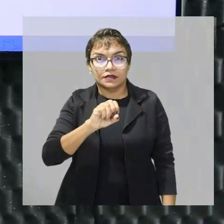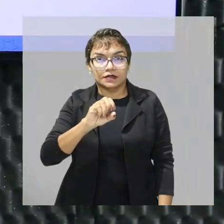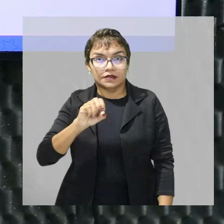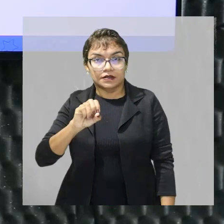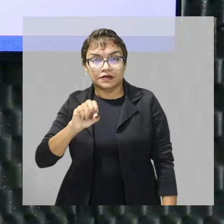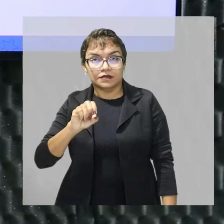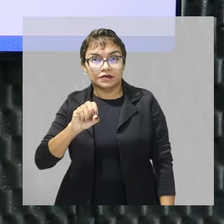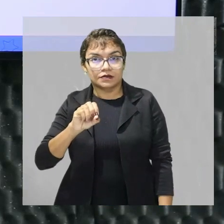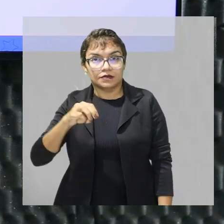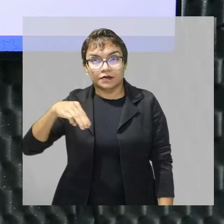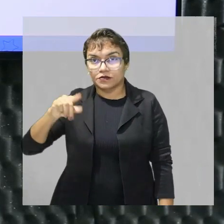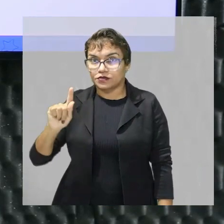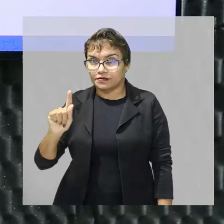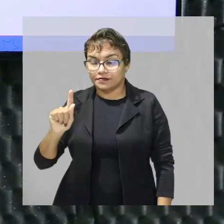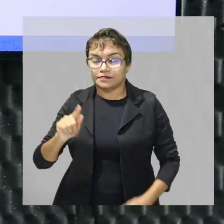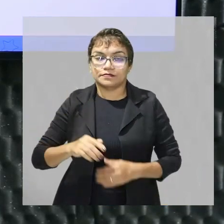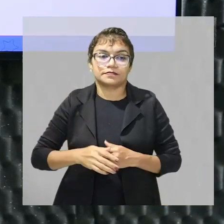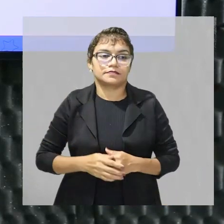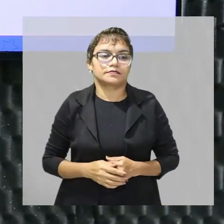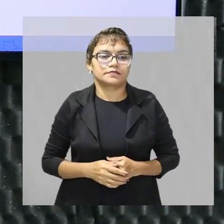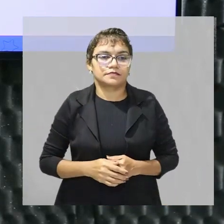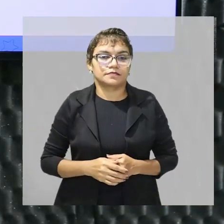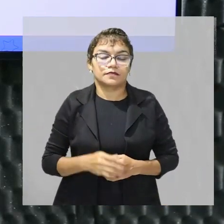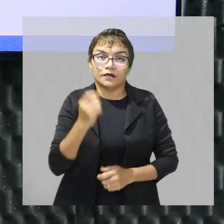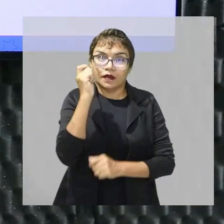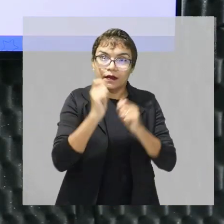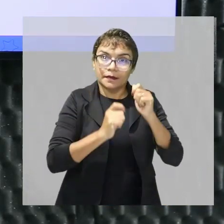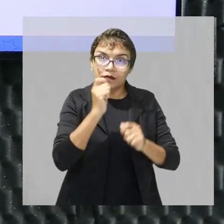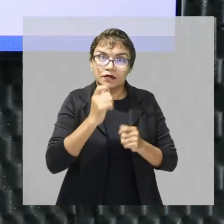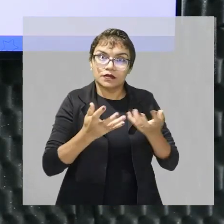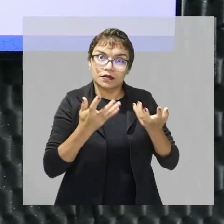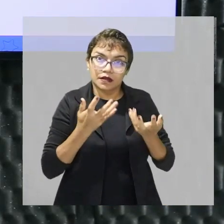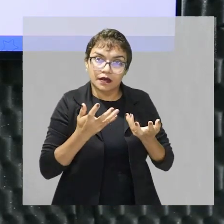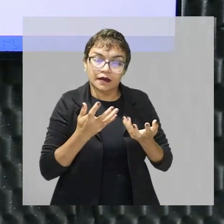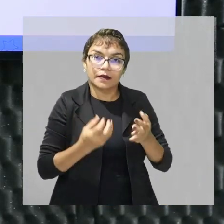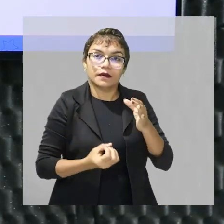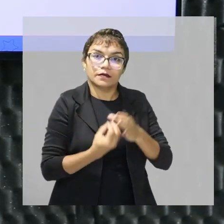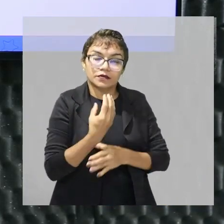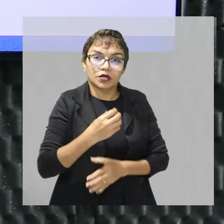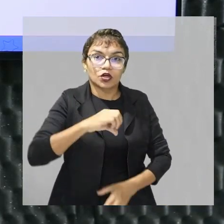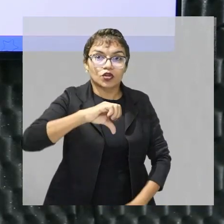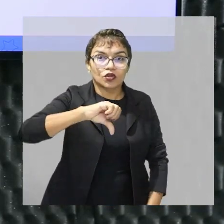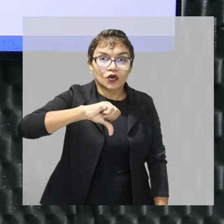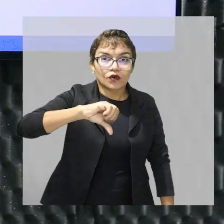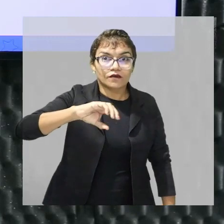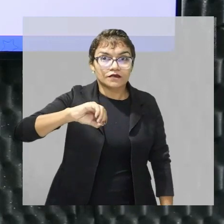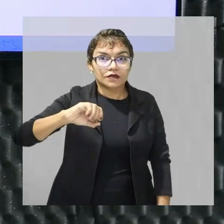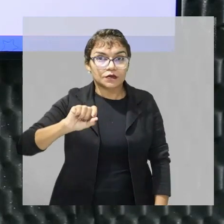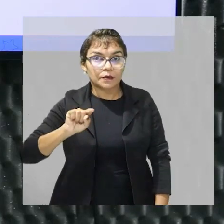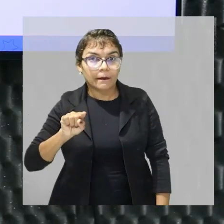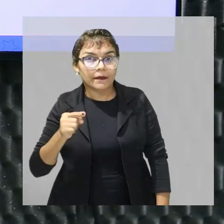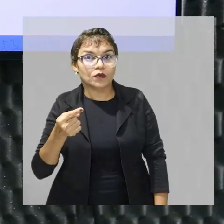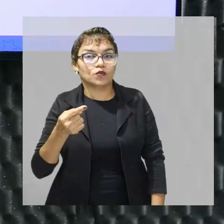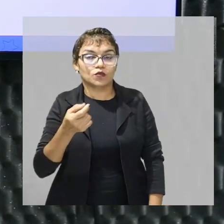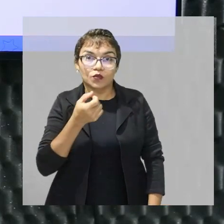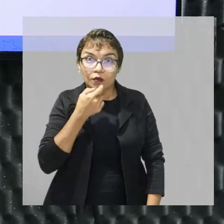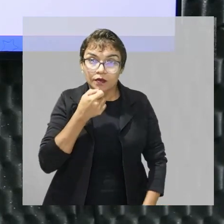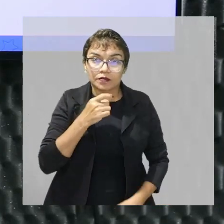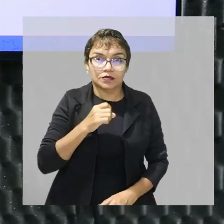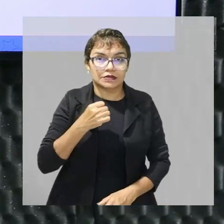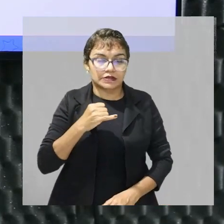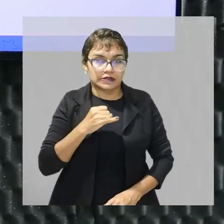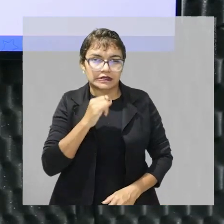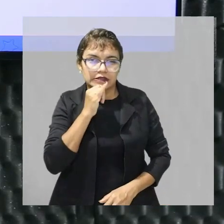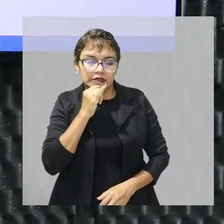miligramas. Bom, a indústria quer produzir 900 mil comprimidos. Então, se a gente pegar esses